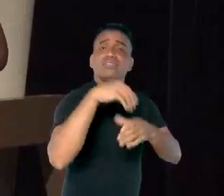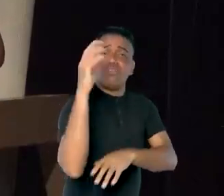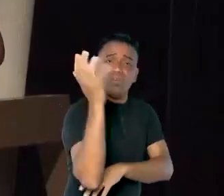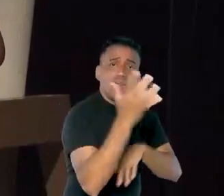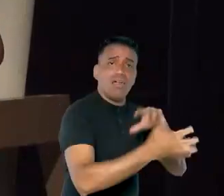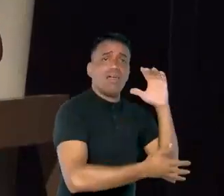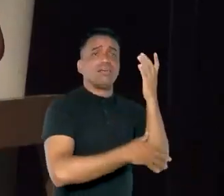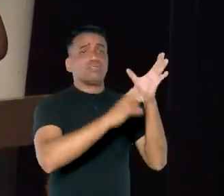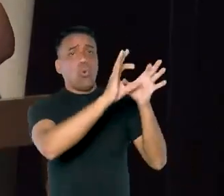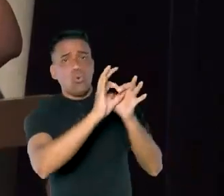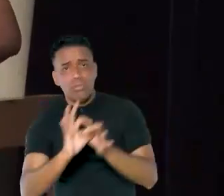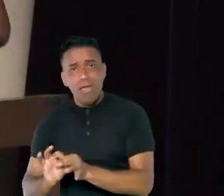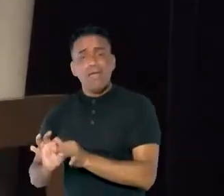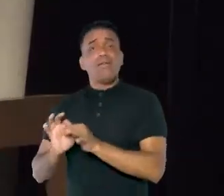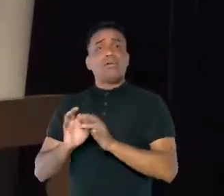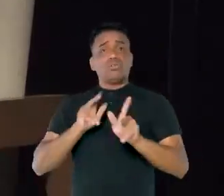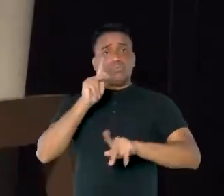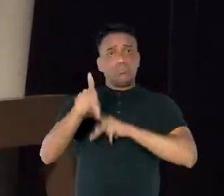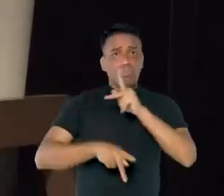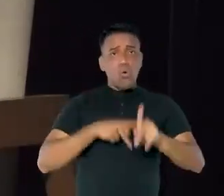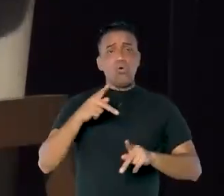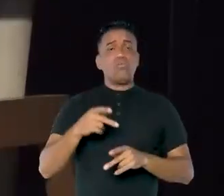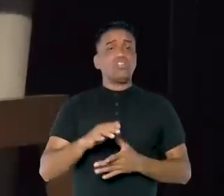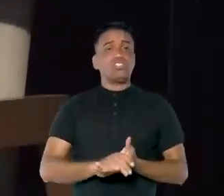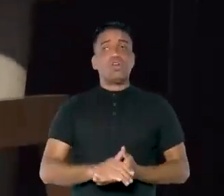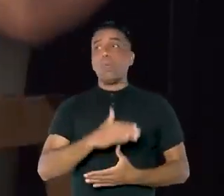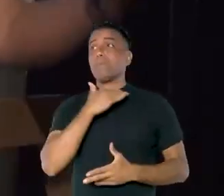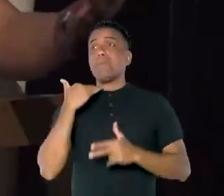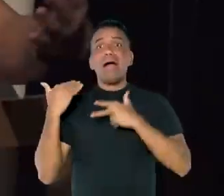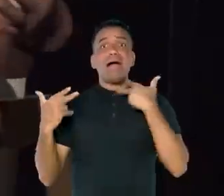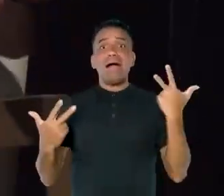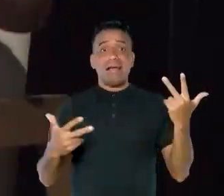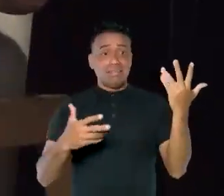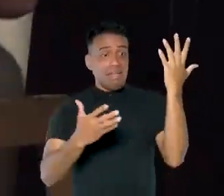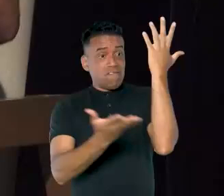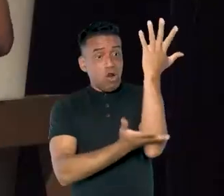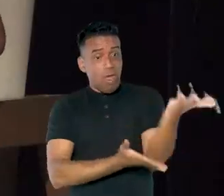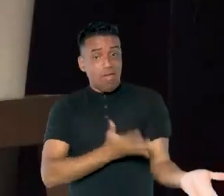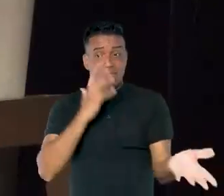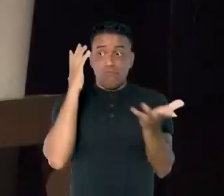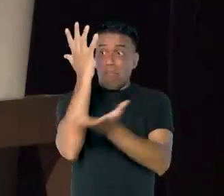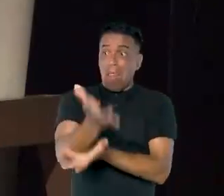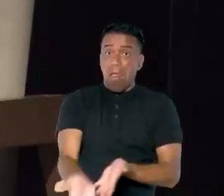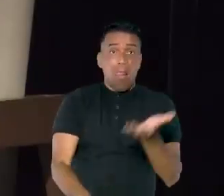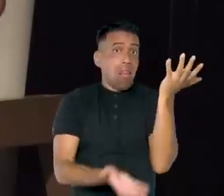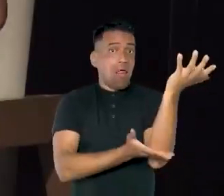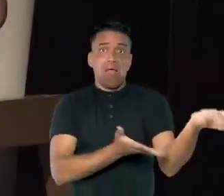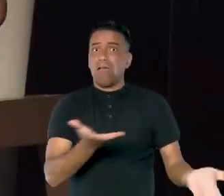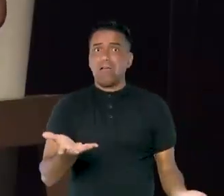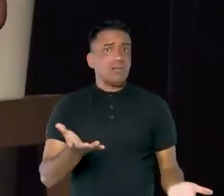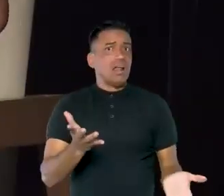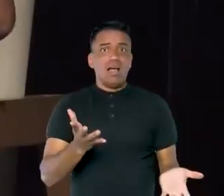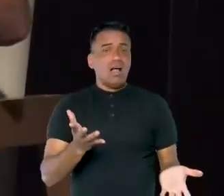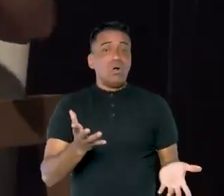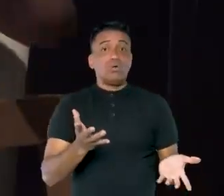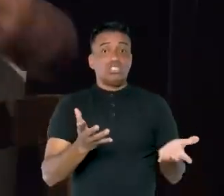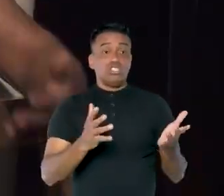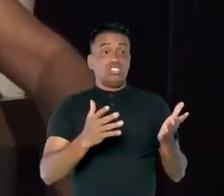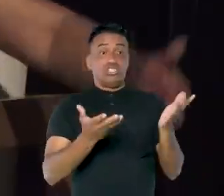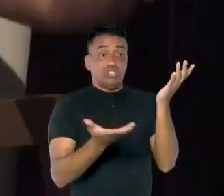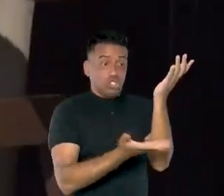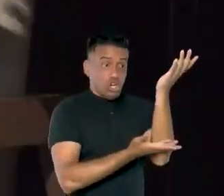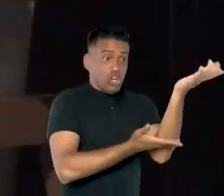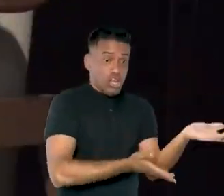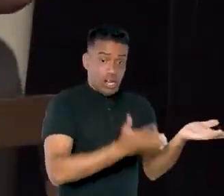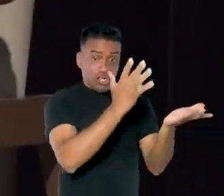e o nosso povo. A gente não mata toda uma floresta. A gente faz o remanejamento da mata, a gente